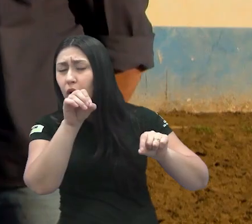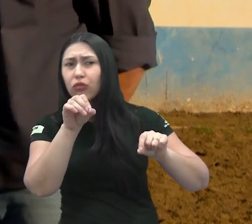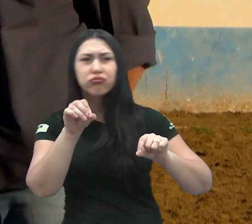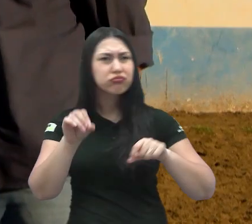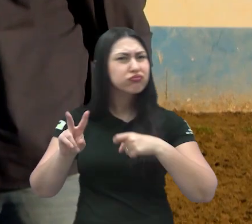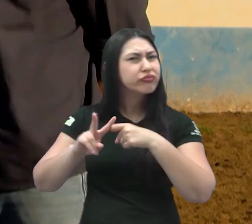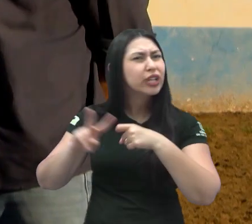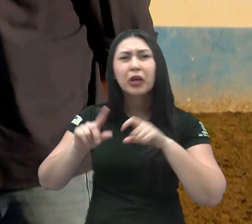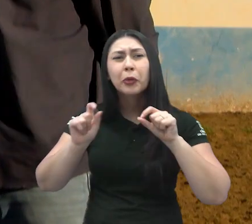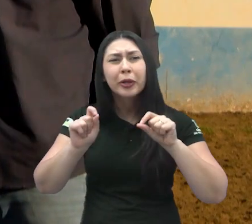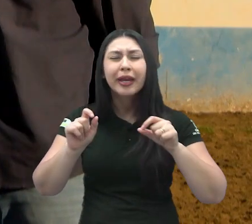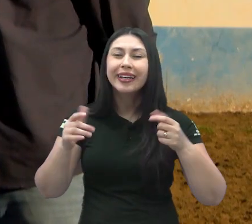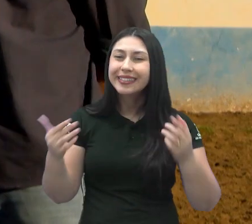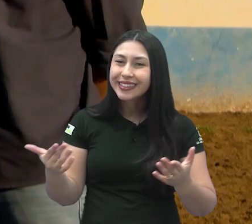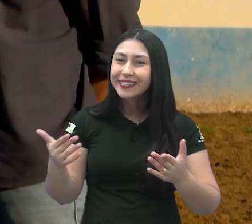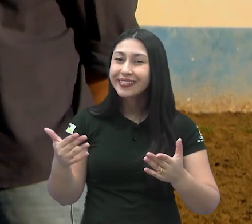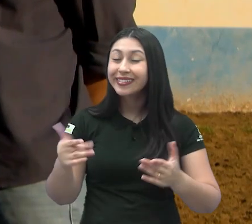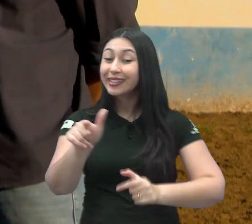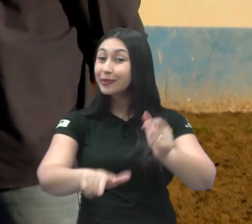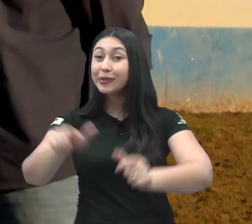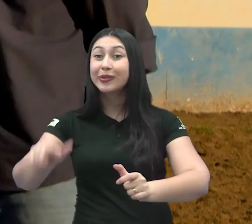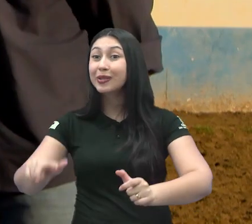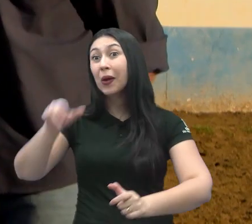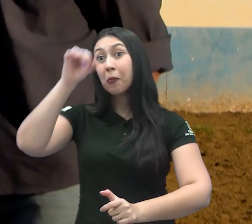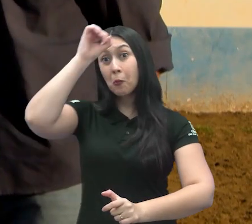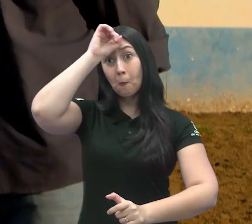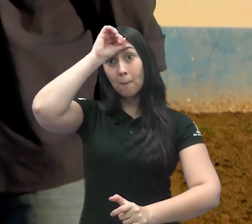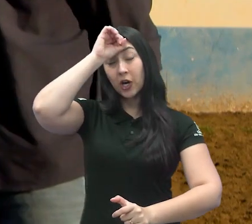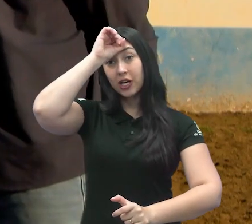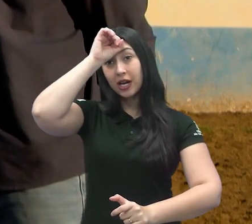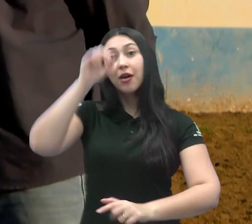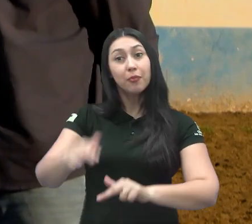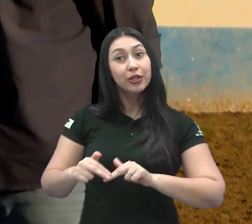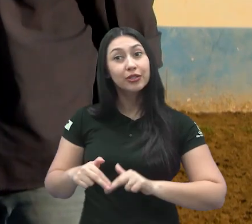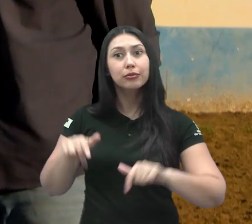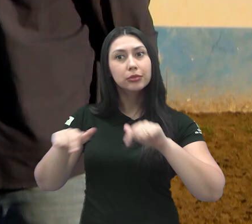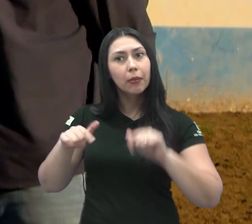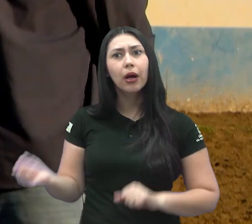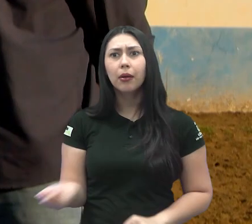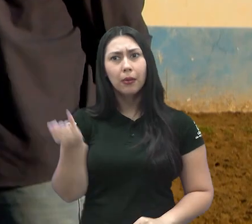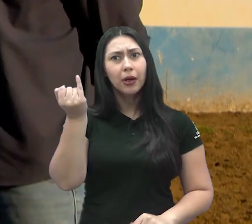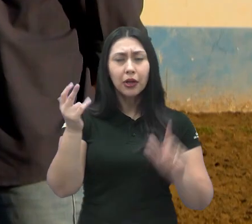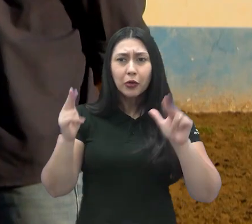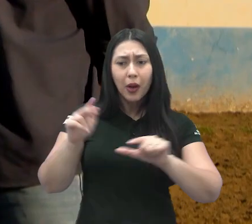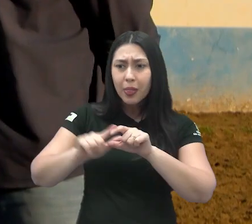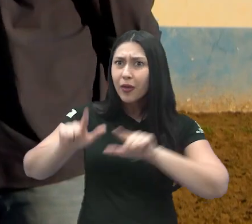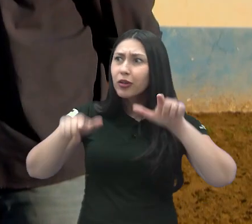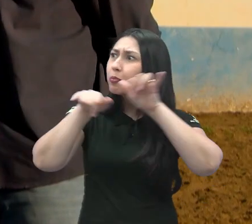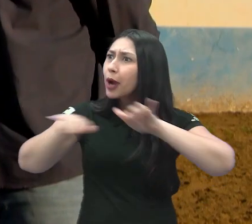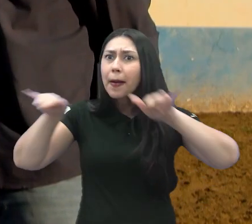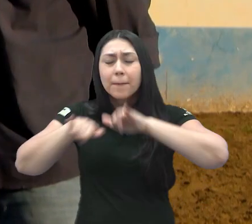Geralmente são esses comentários. Então eu acho que é importante o trabalho de vocês, até para uma divulgação, que toda a produção